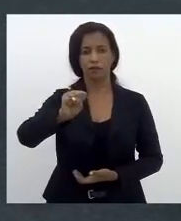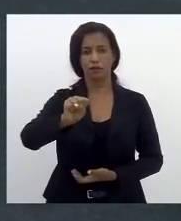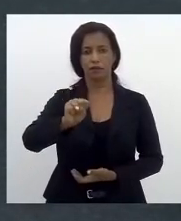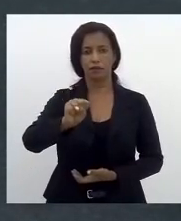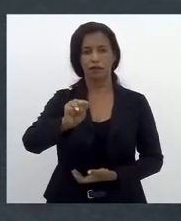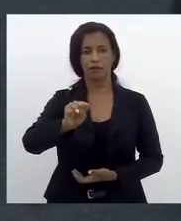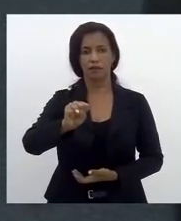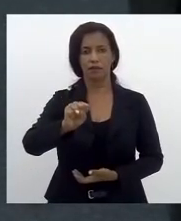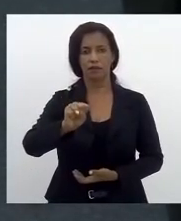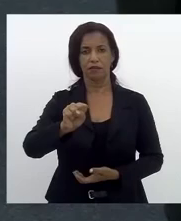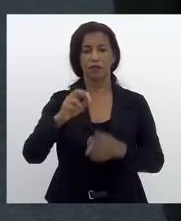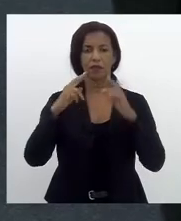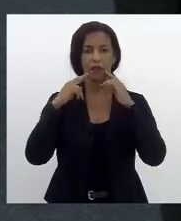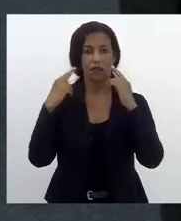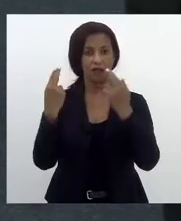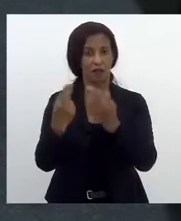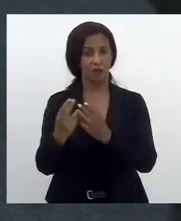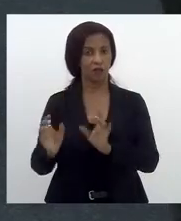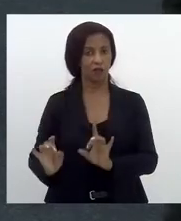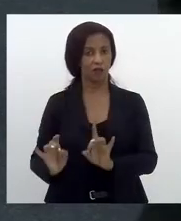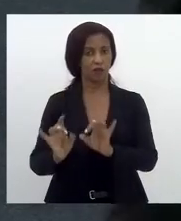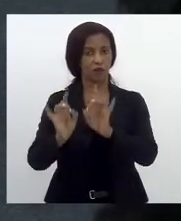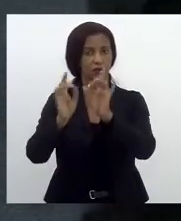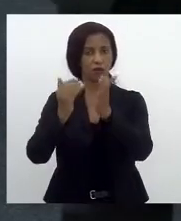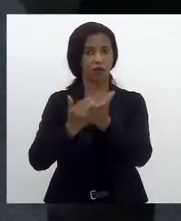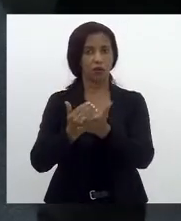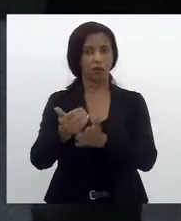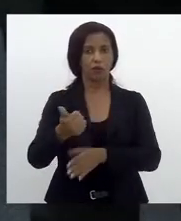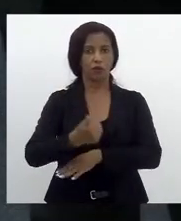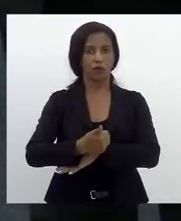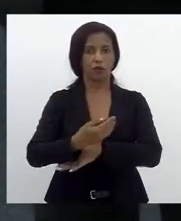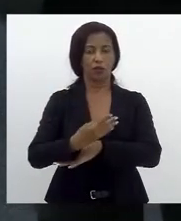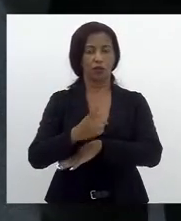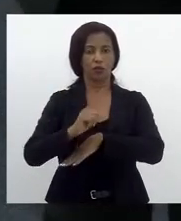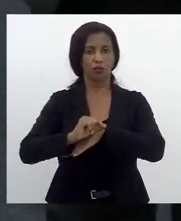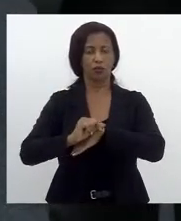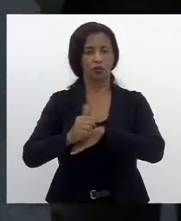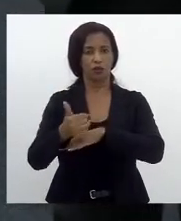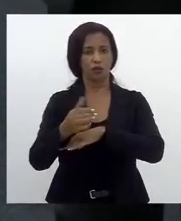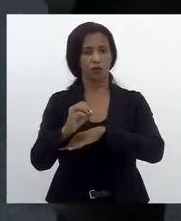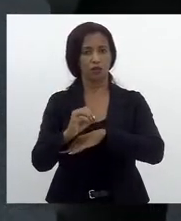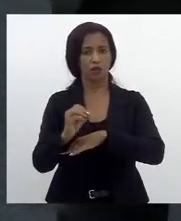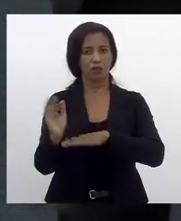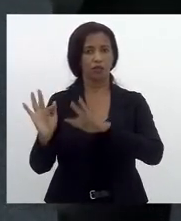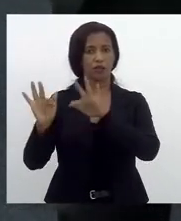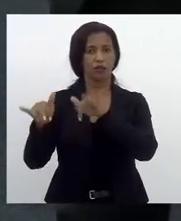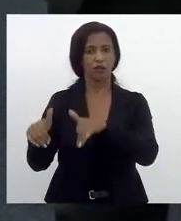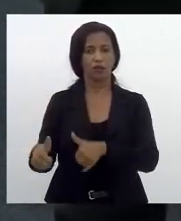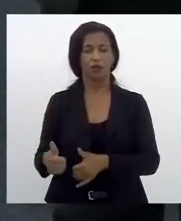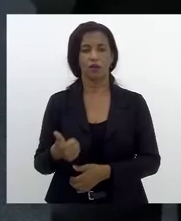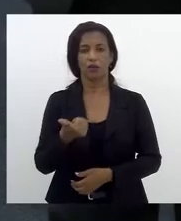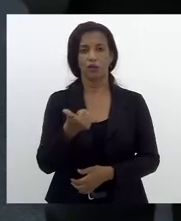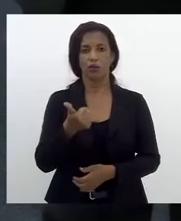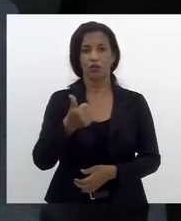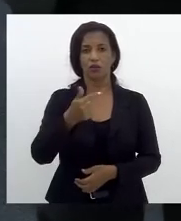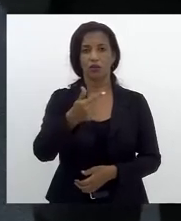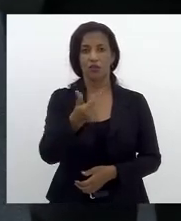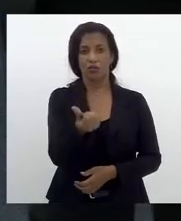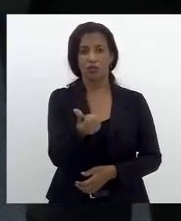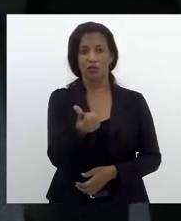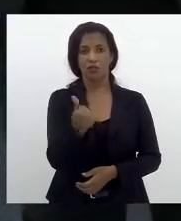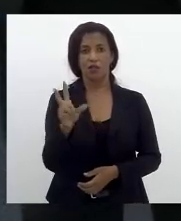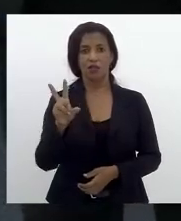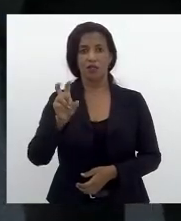78ª sessão ordinária, que, iniciada às 14 horas e 10 minutos, encerrou-se às